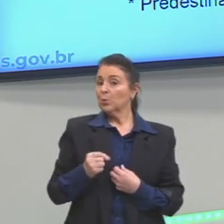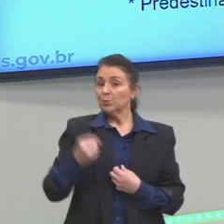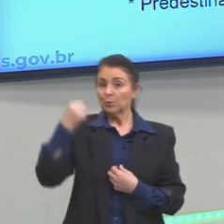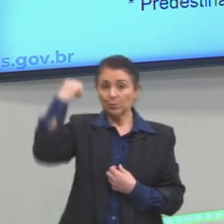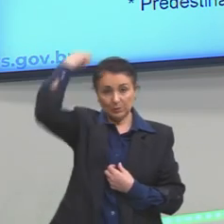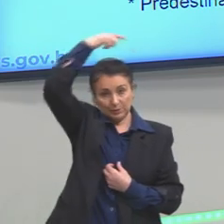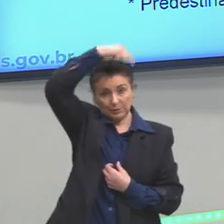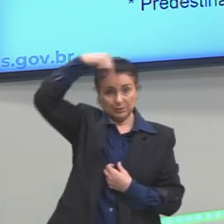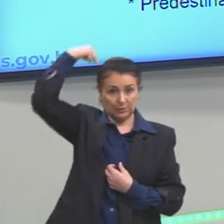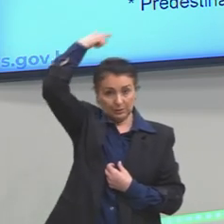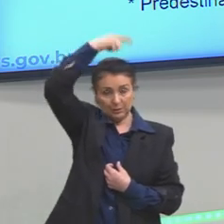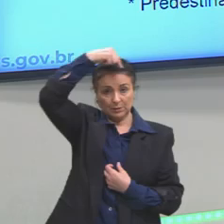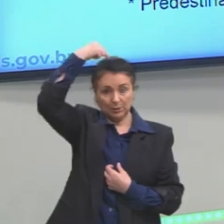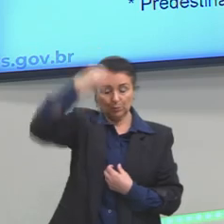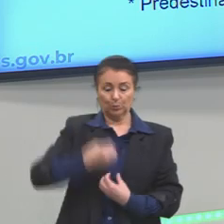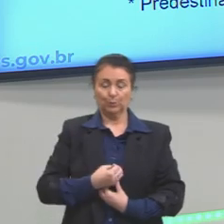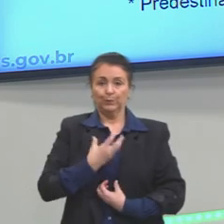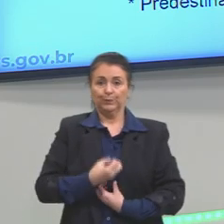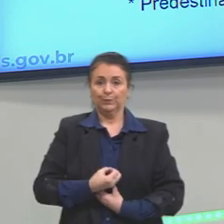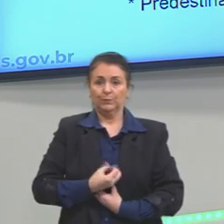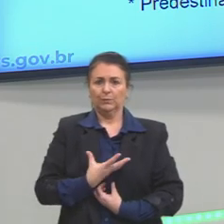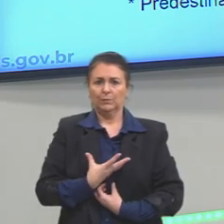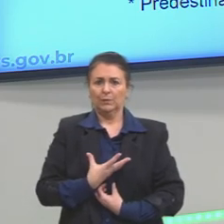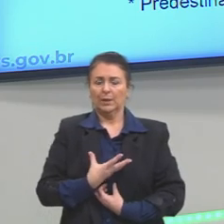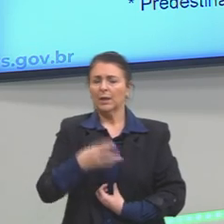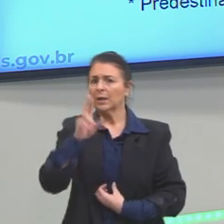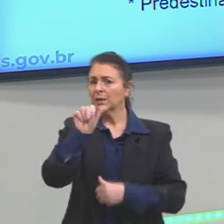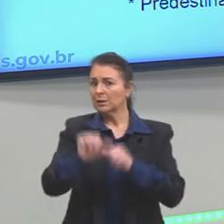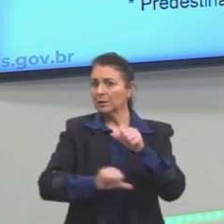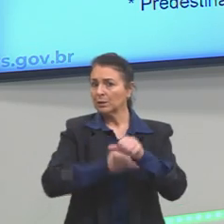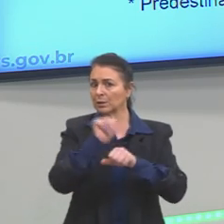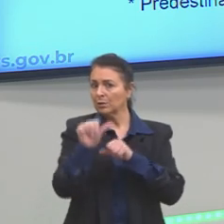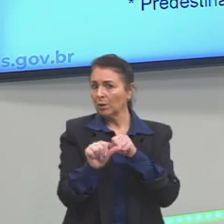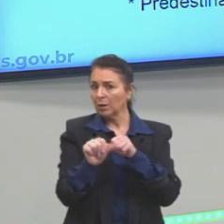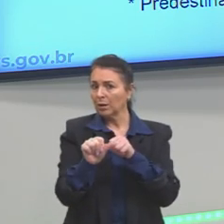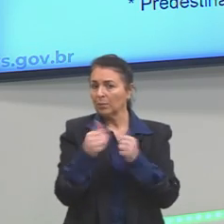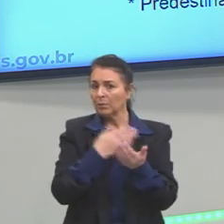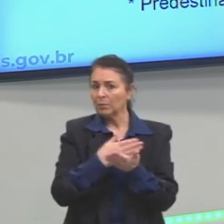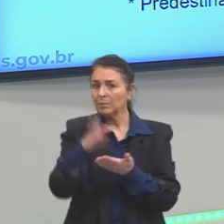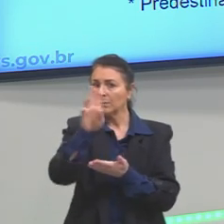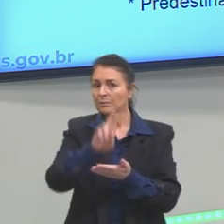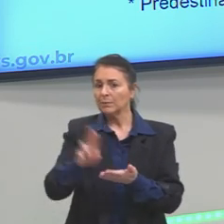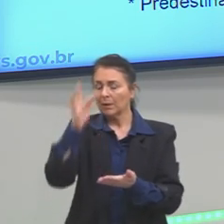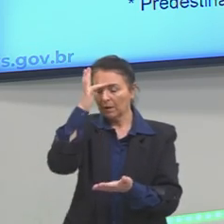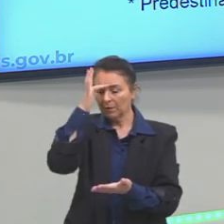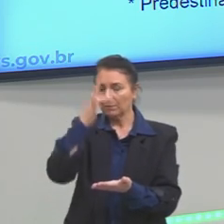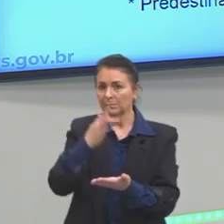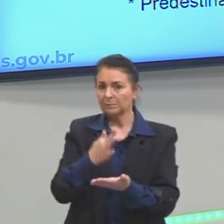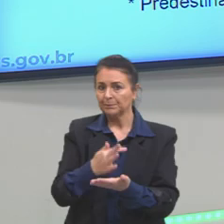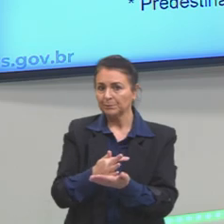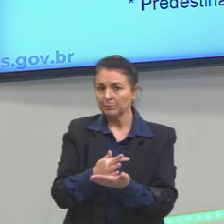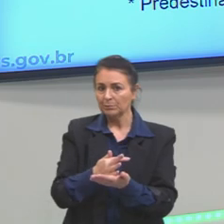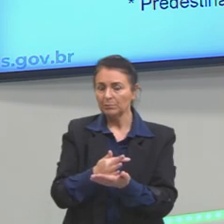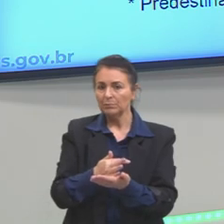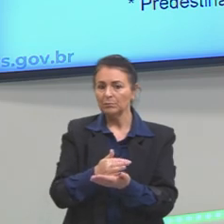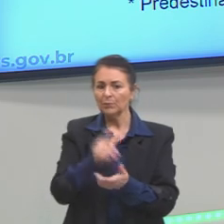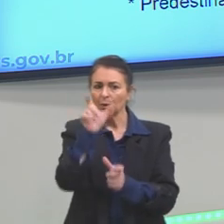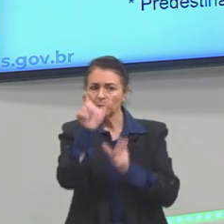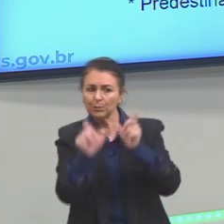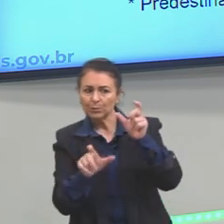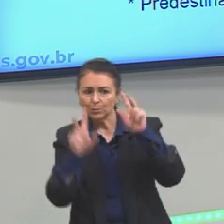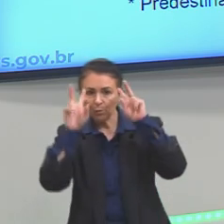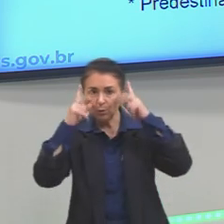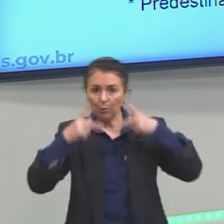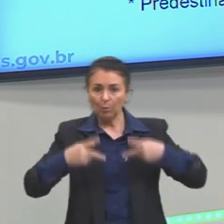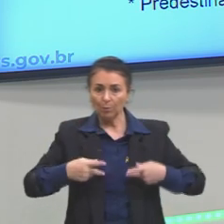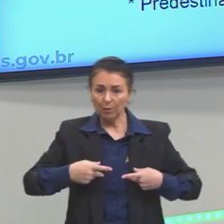quê que ele coloca no lugar da reminiscências Affair e a pessoa o ser humano só vai chegar esse mundo inteligível